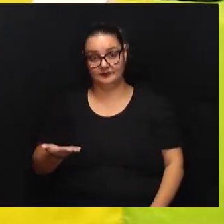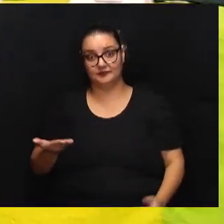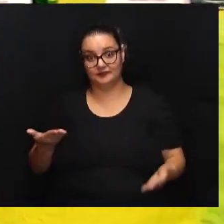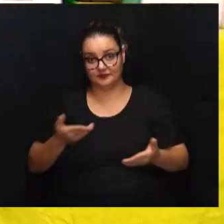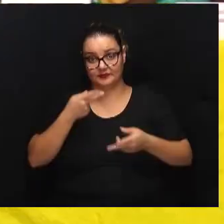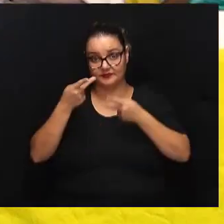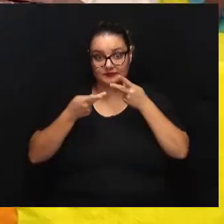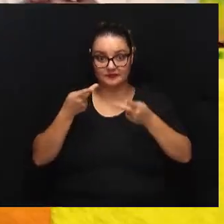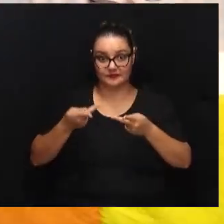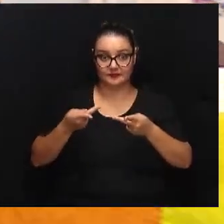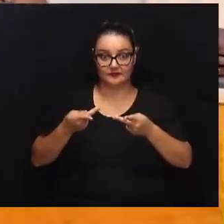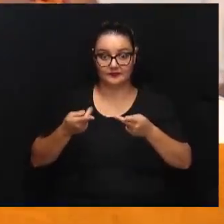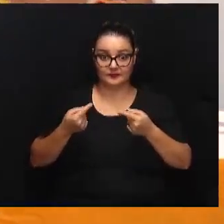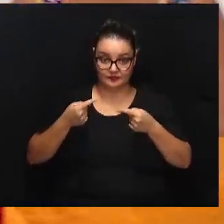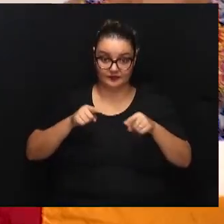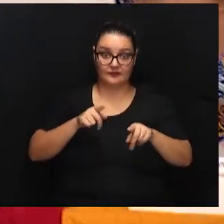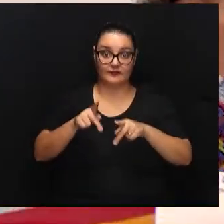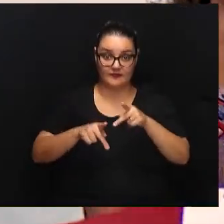trans, de que